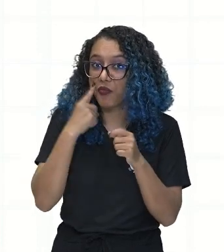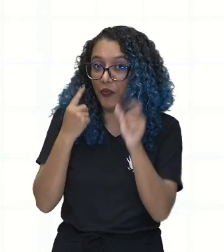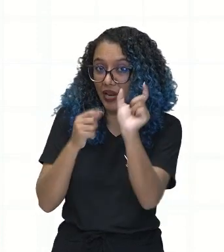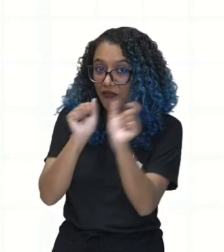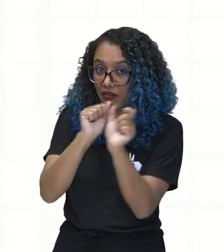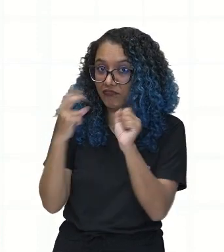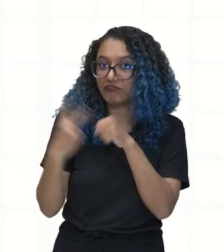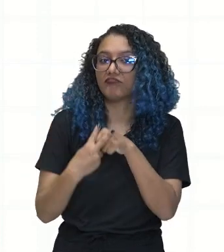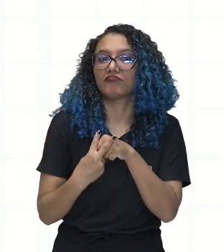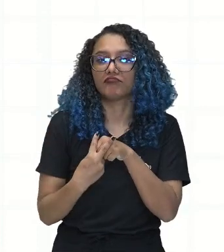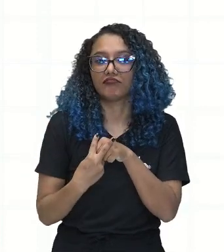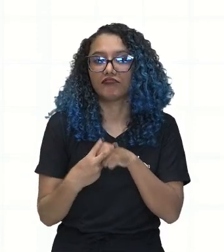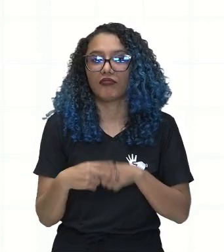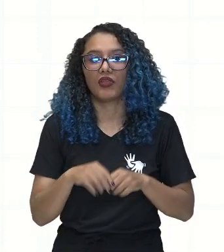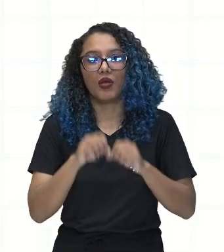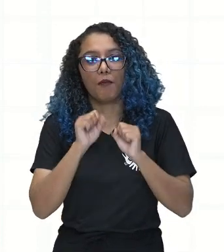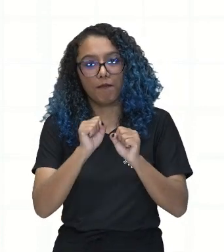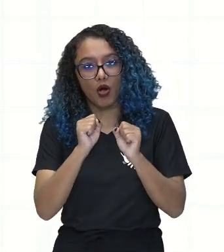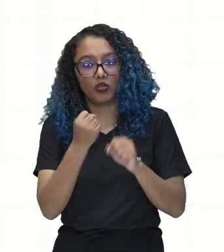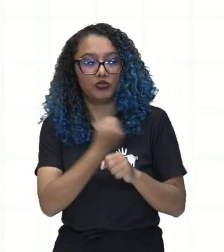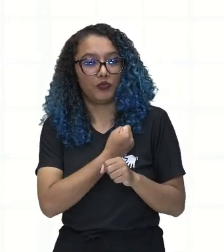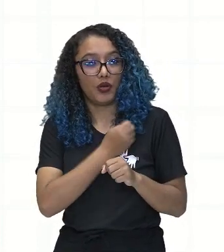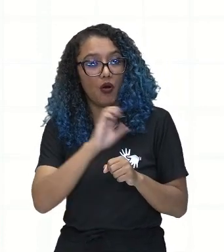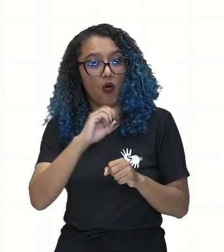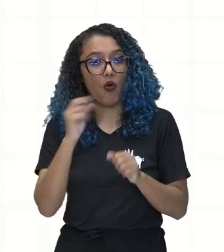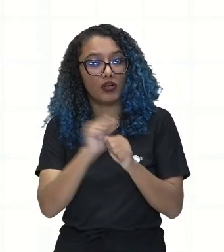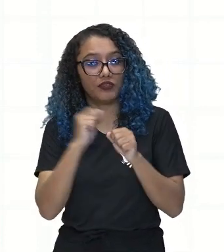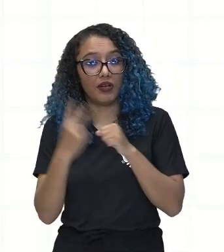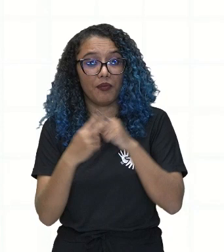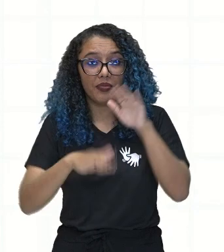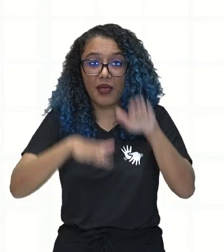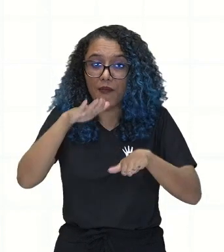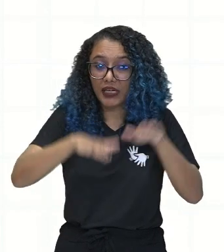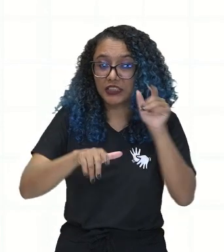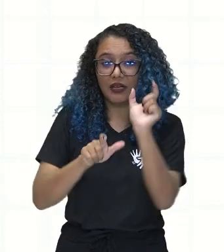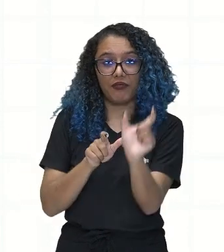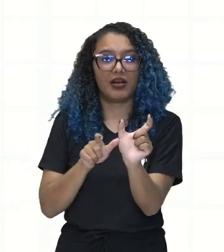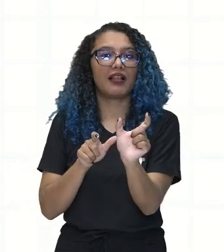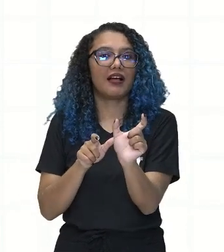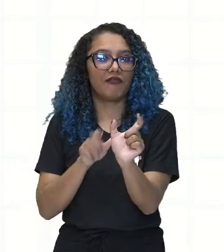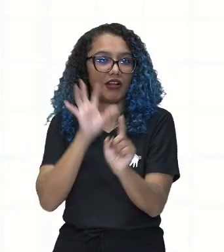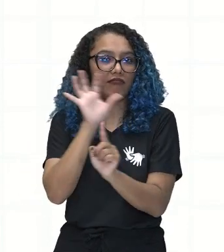numeral ou como um advérbio, a depender da palavra que modifica.